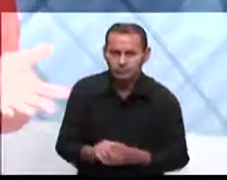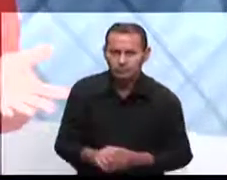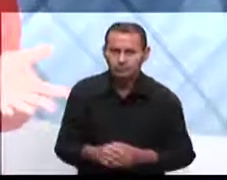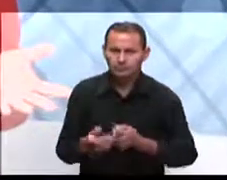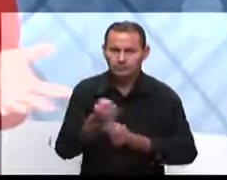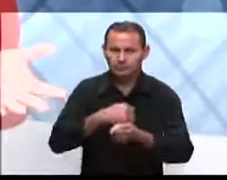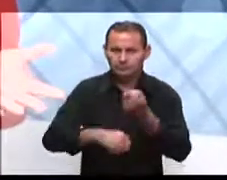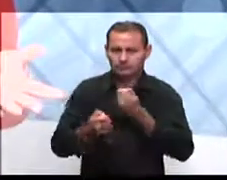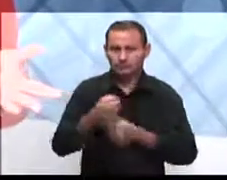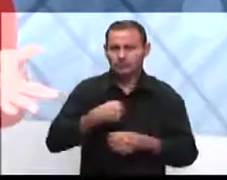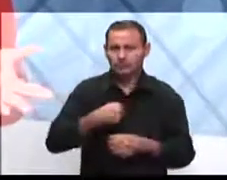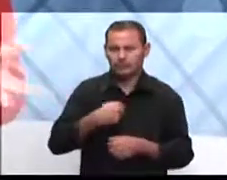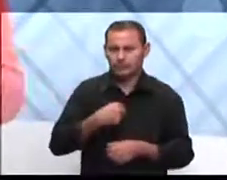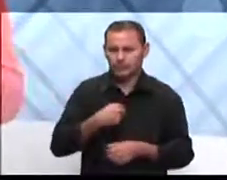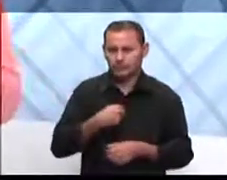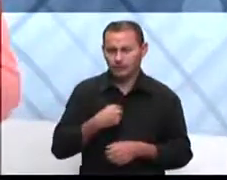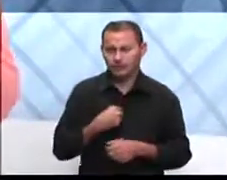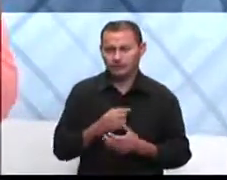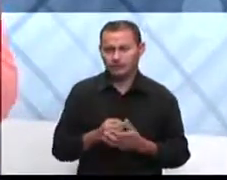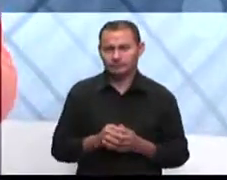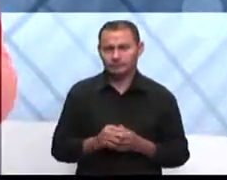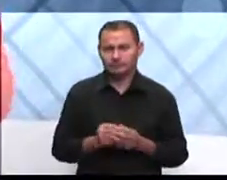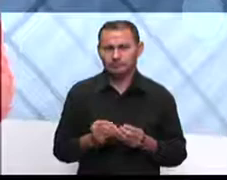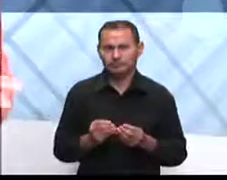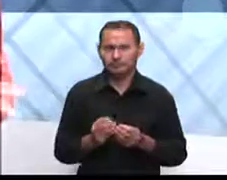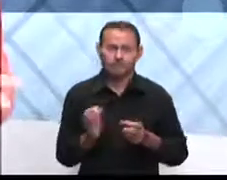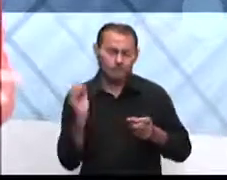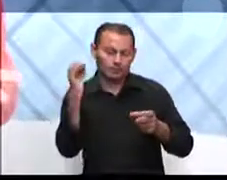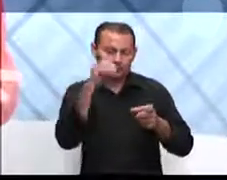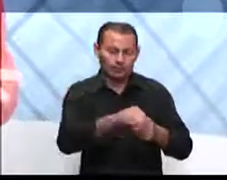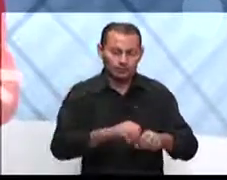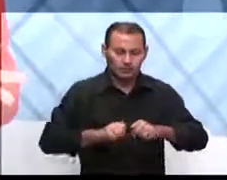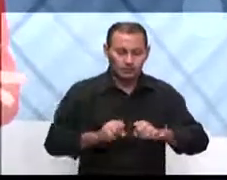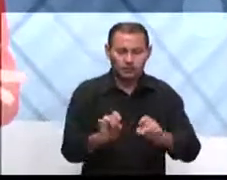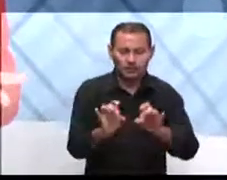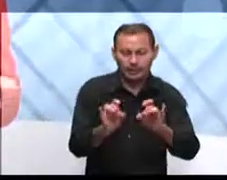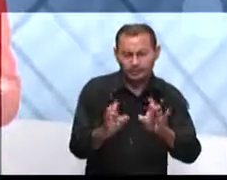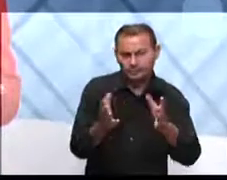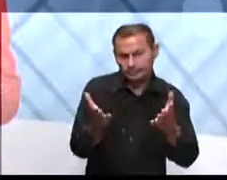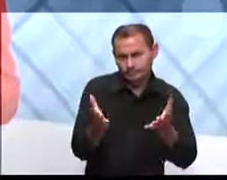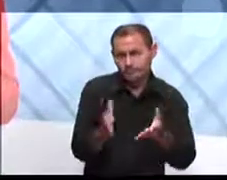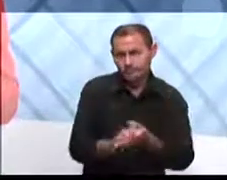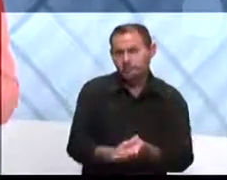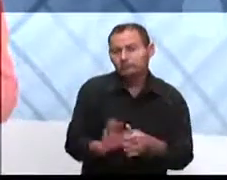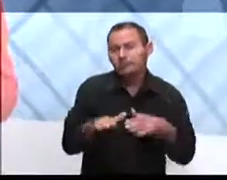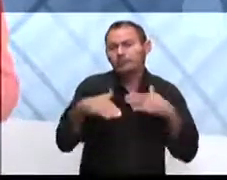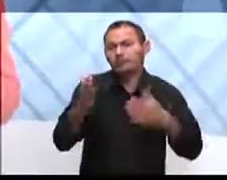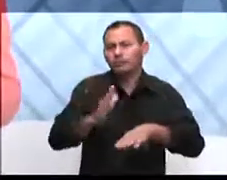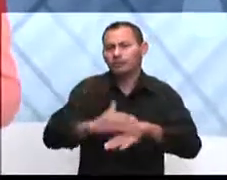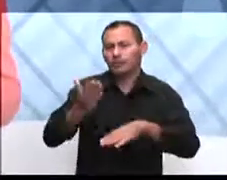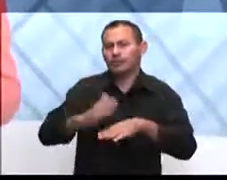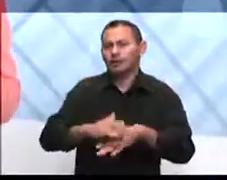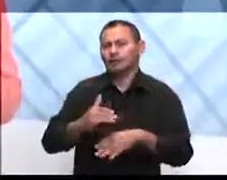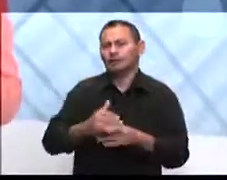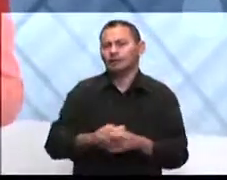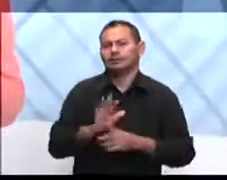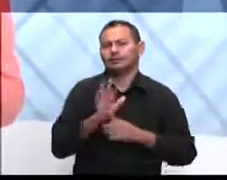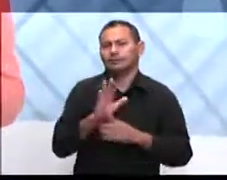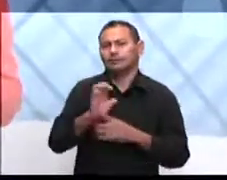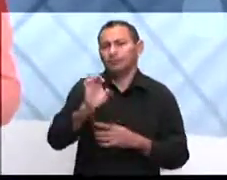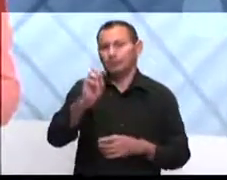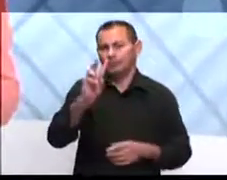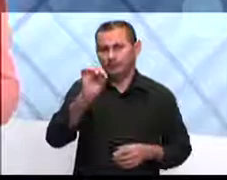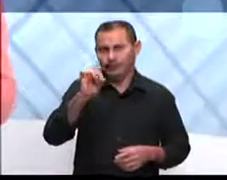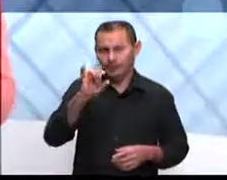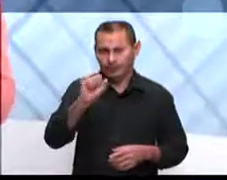ao negócio que eu estou, né, então, lançando no mercado, tá? Então, quanto mais evidências